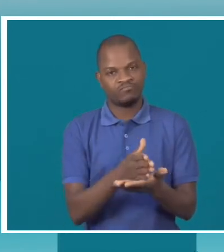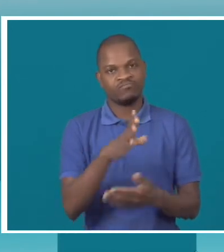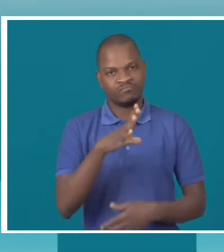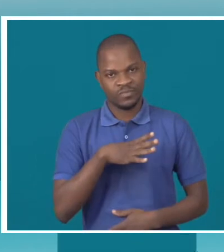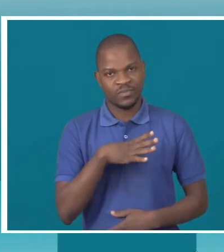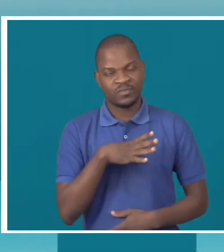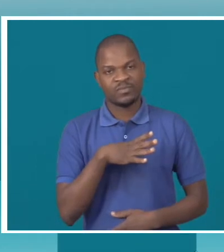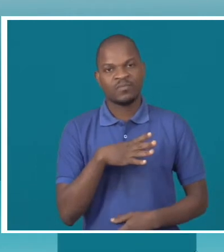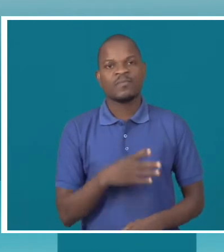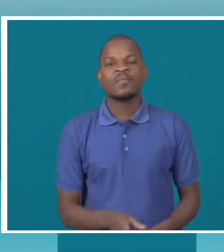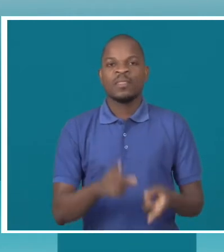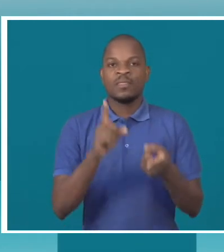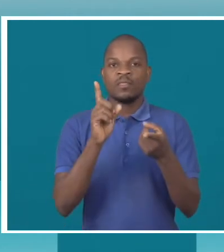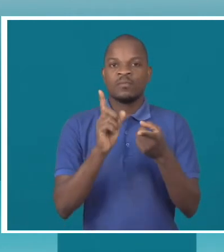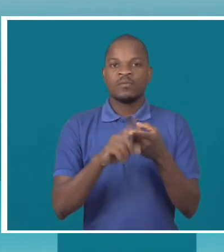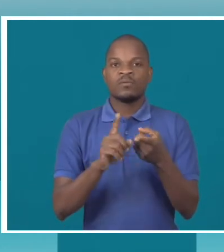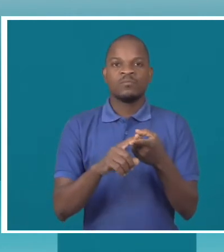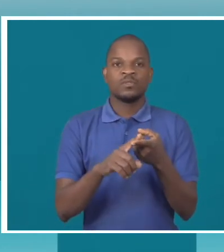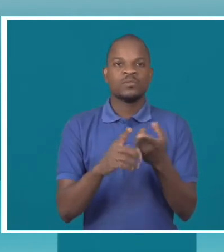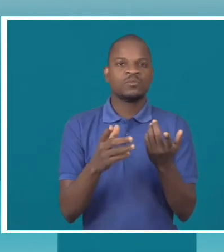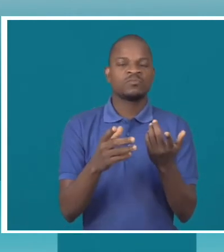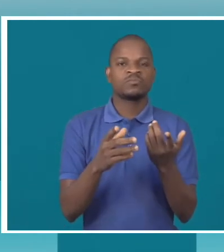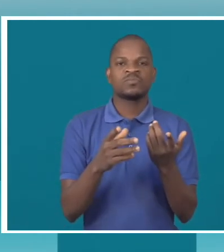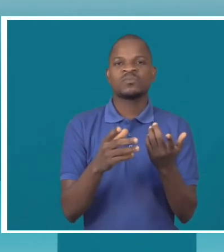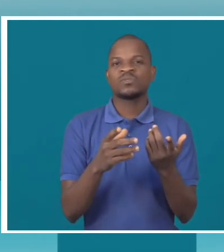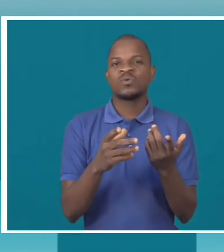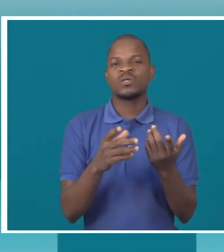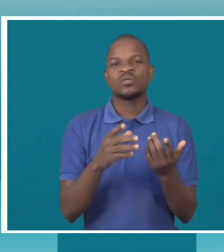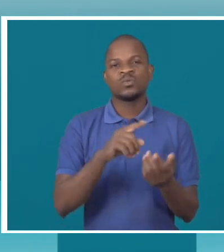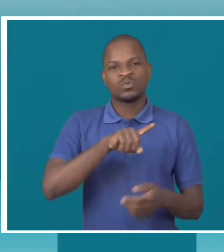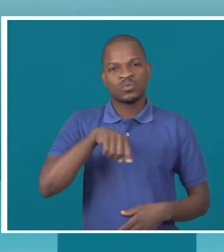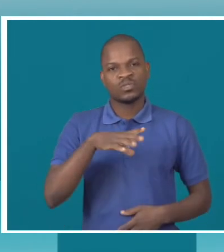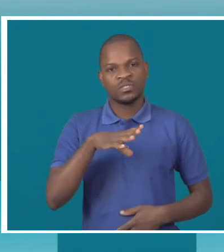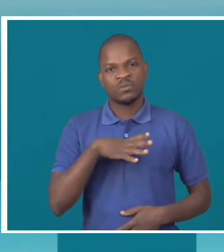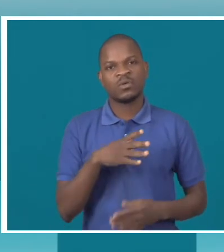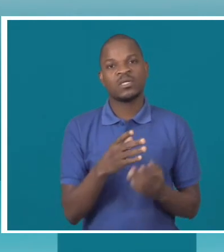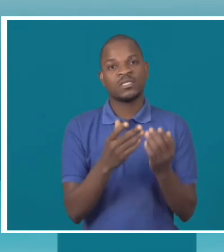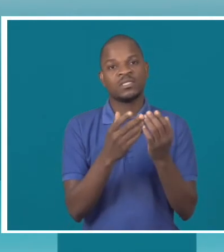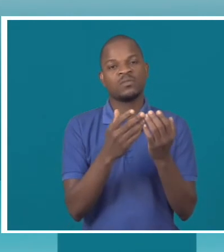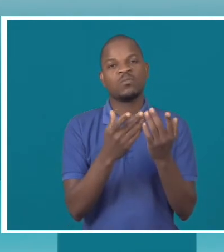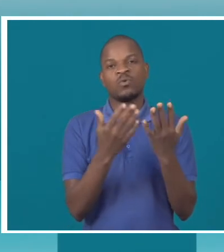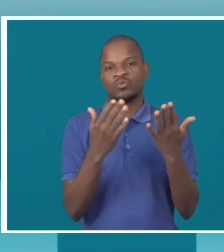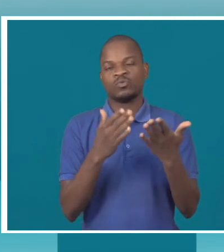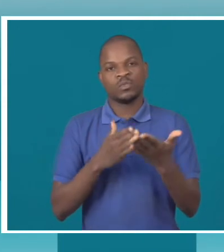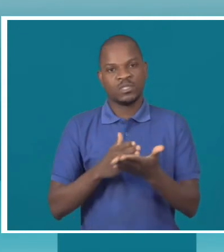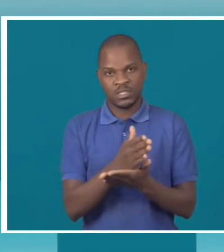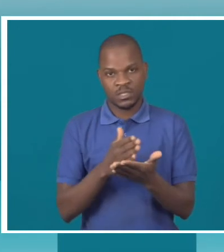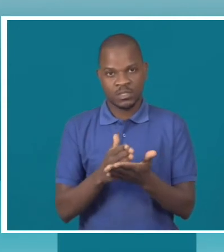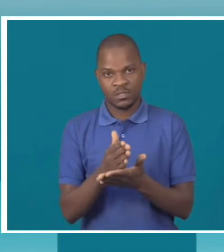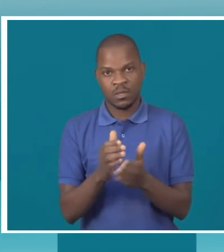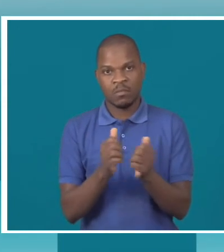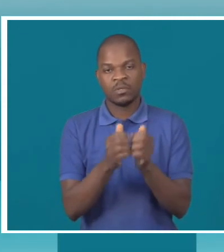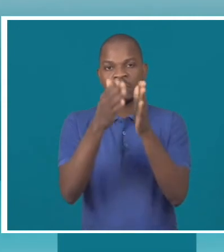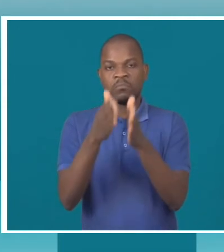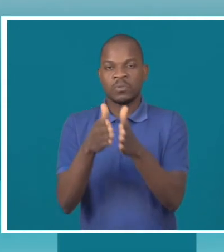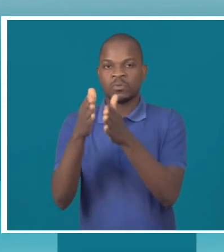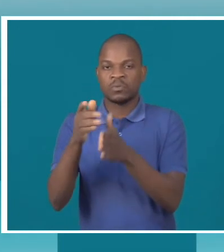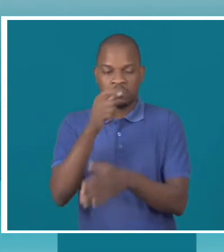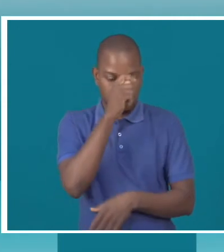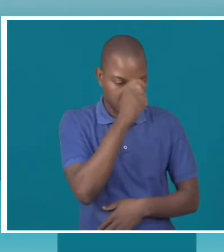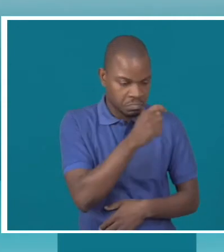aqui. Então, o Palas, tantos que nós temos direitos sobre isso, direitos sobre aquilo, mas